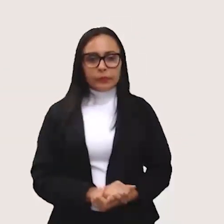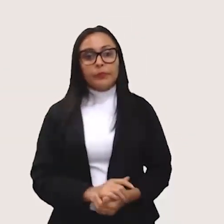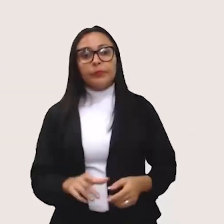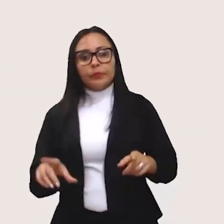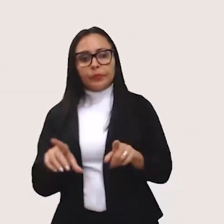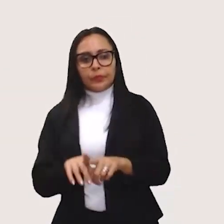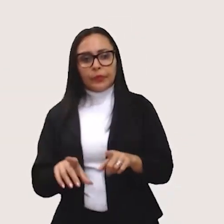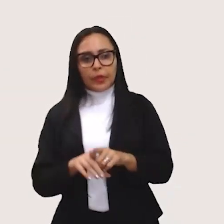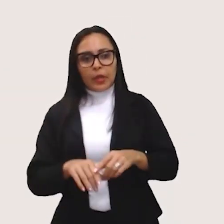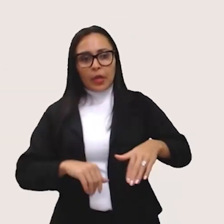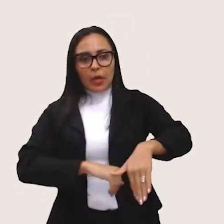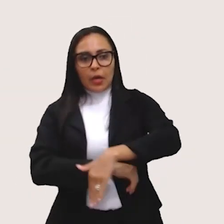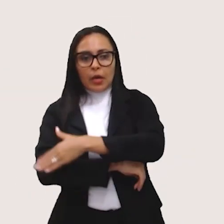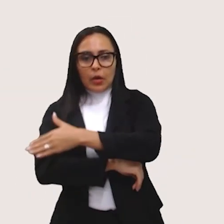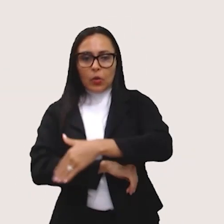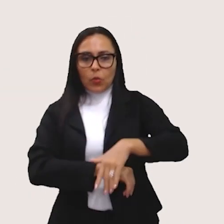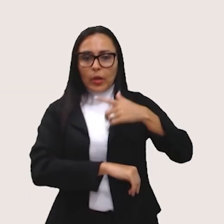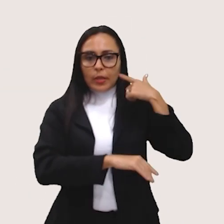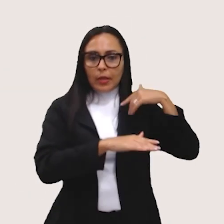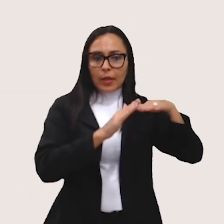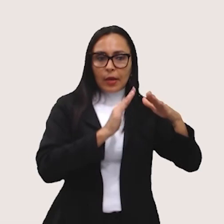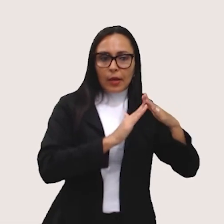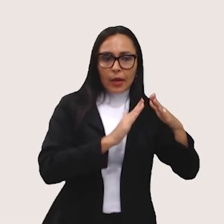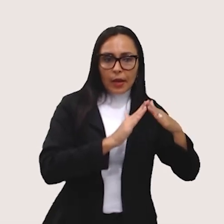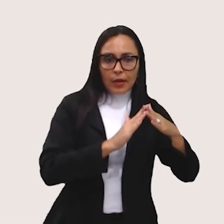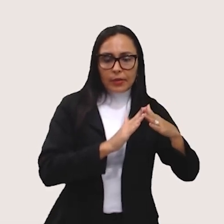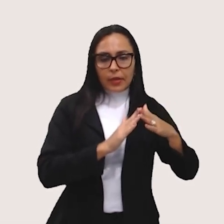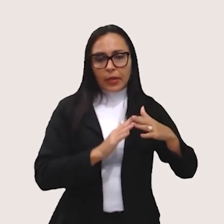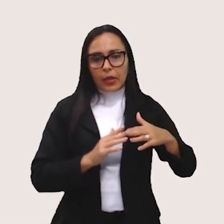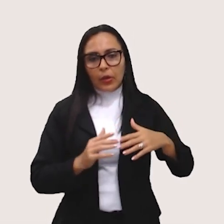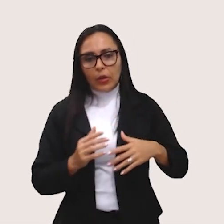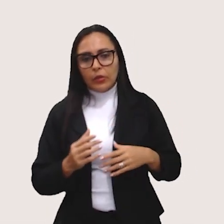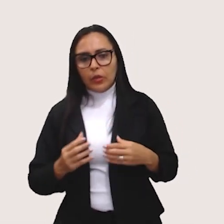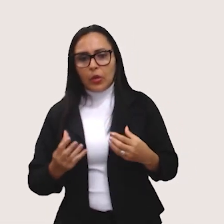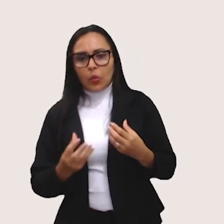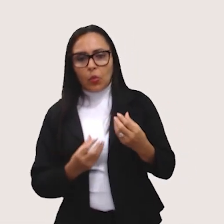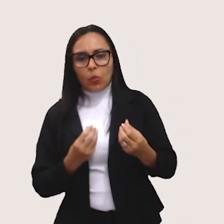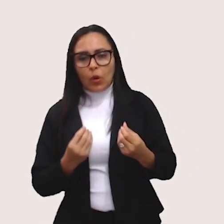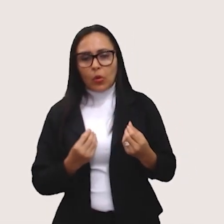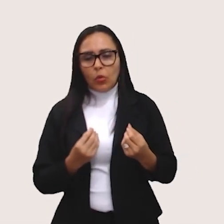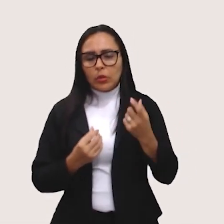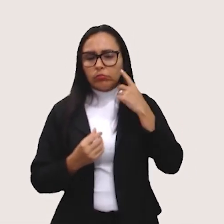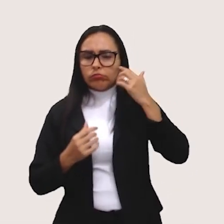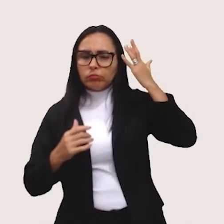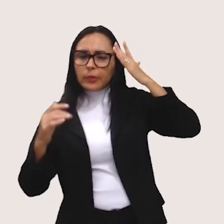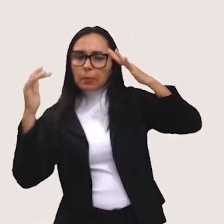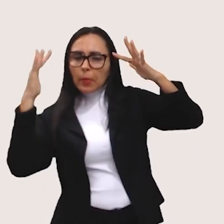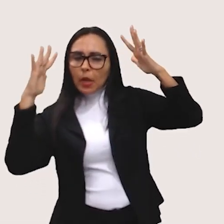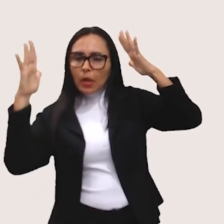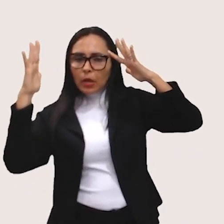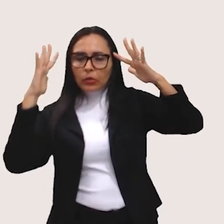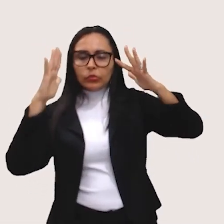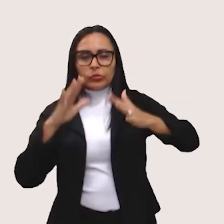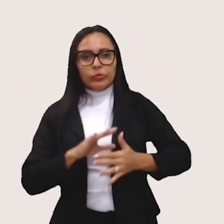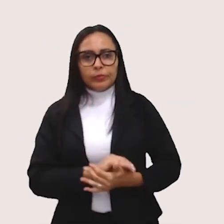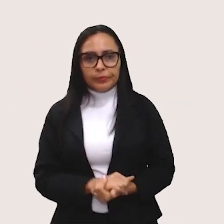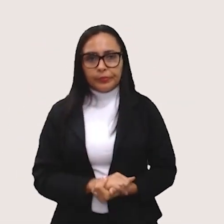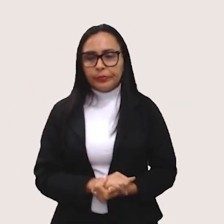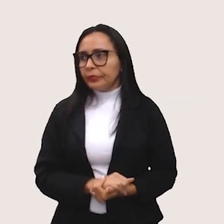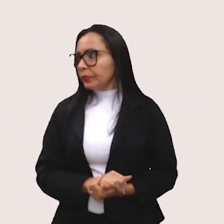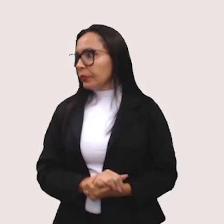a rua entra na casa. Era uma coisa meio de superplanos, planos sobre planos, né? E